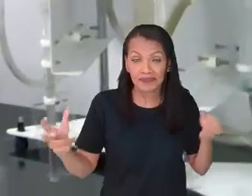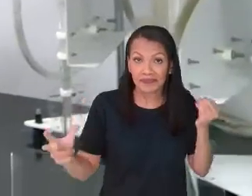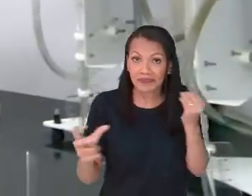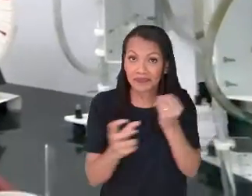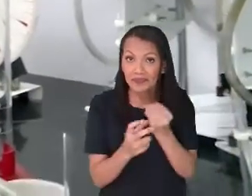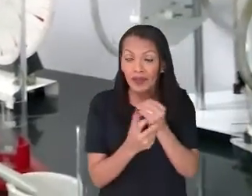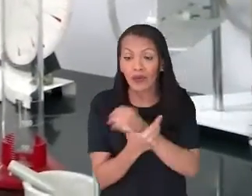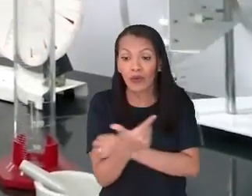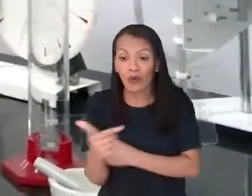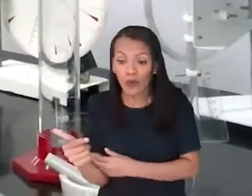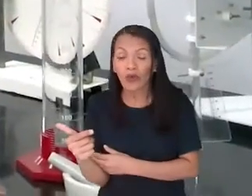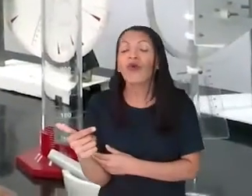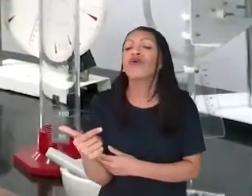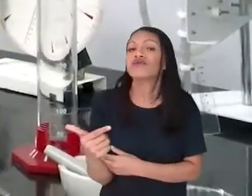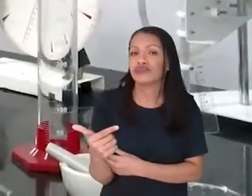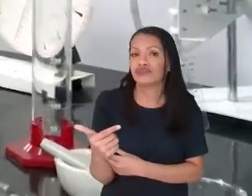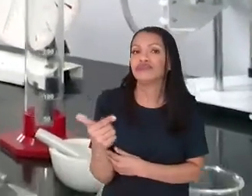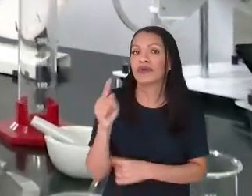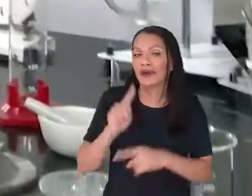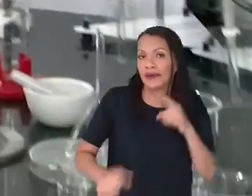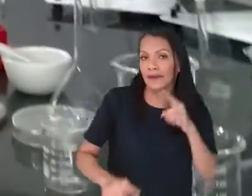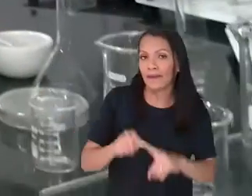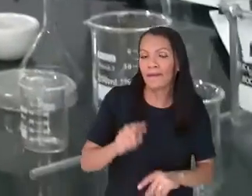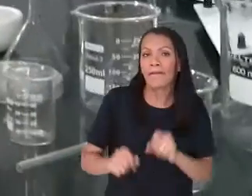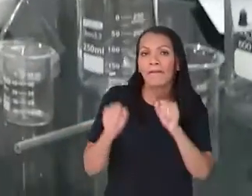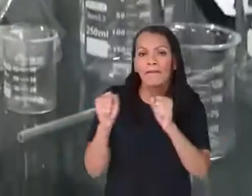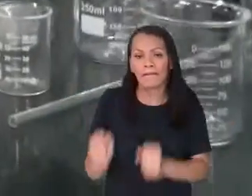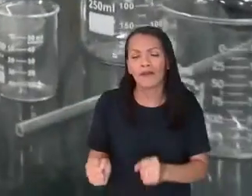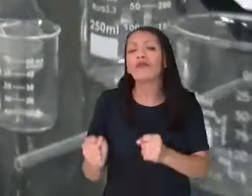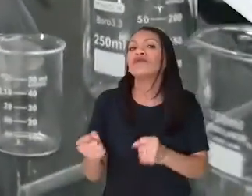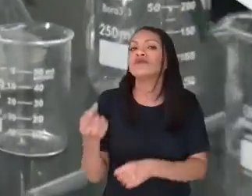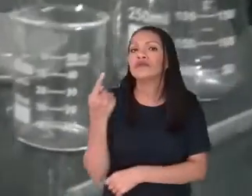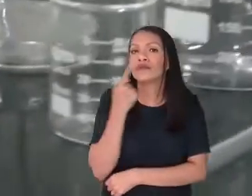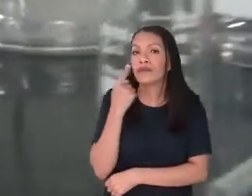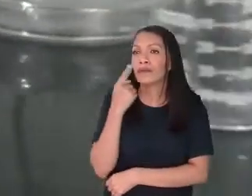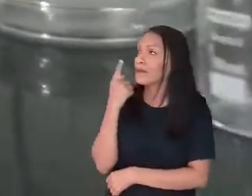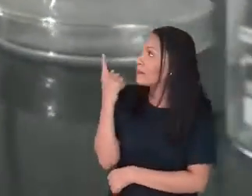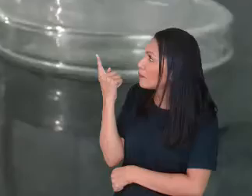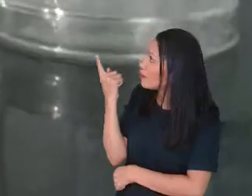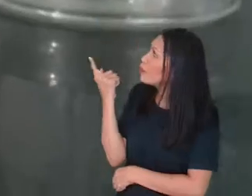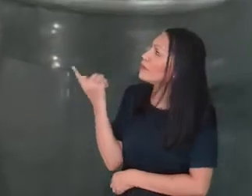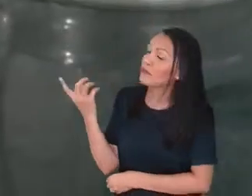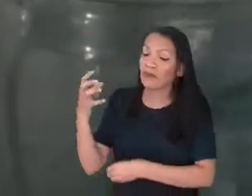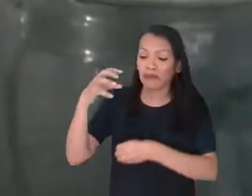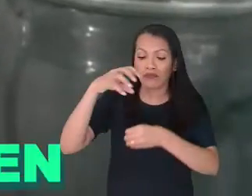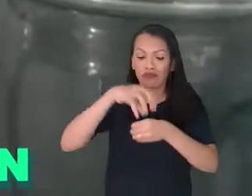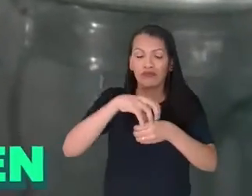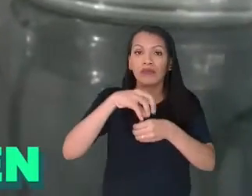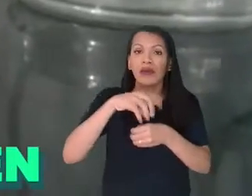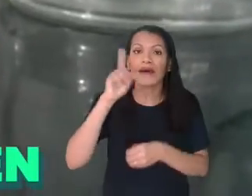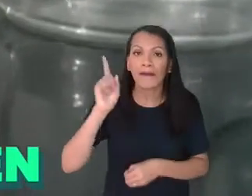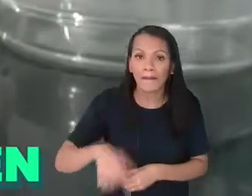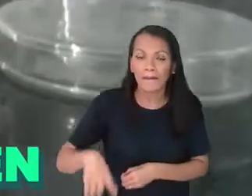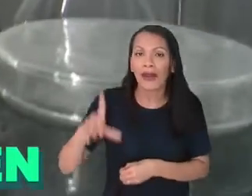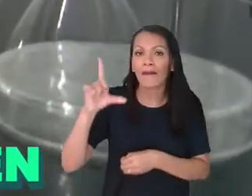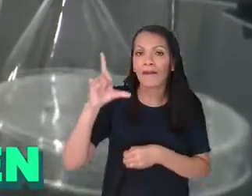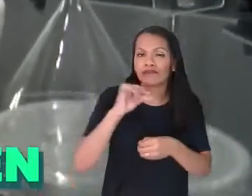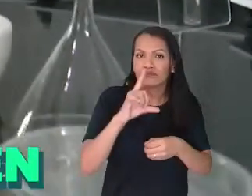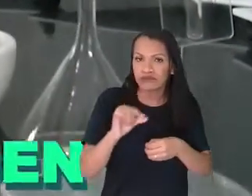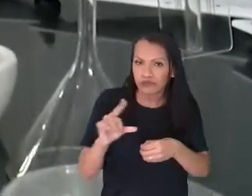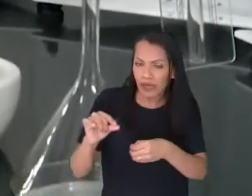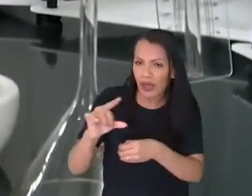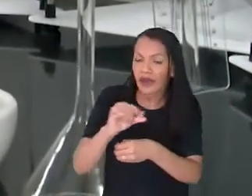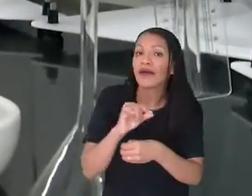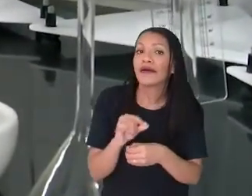trazer outro material. Ele vai poder ficar em cima desse equipamento aqui, que é o bico de Bunsen, e ele